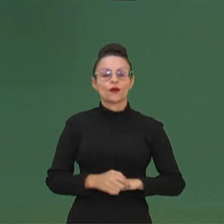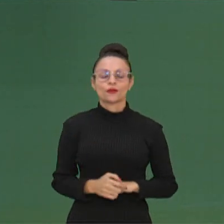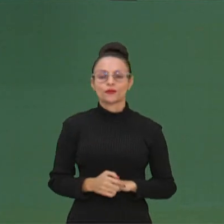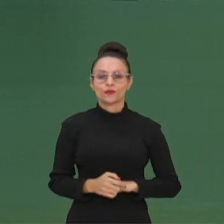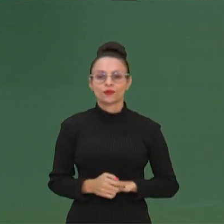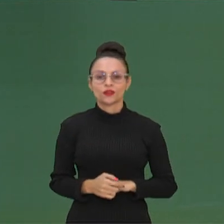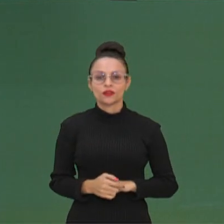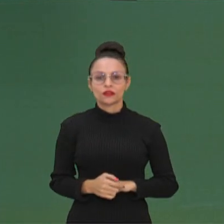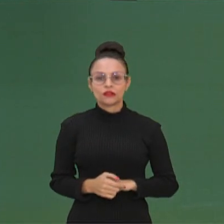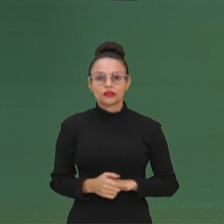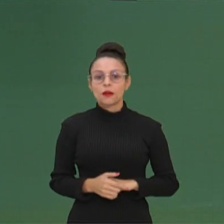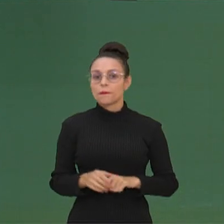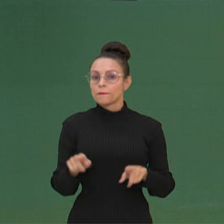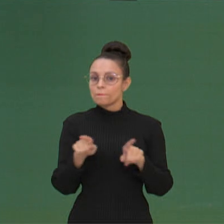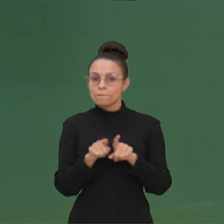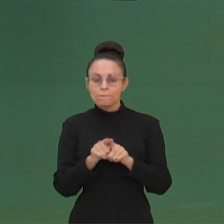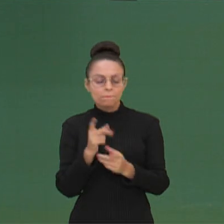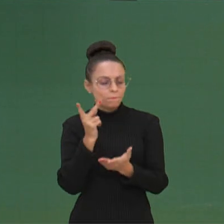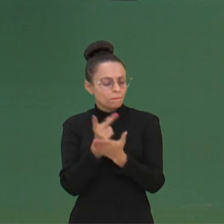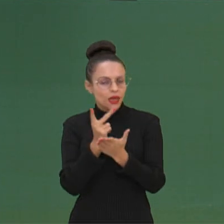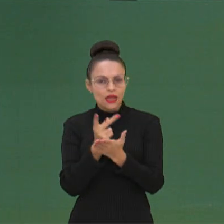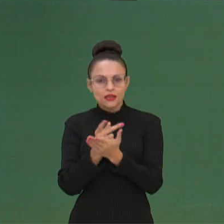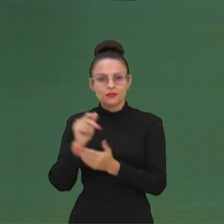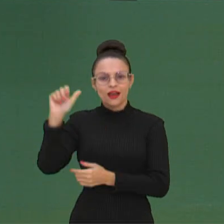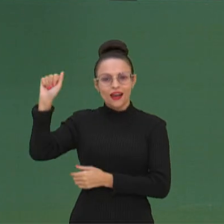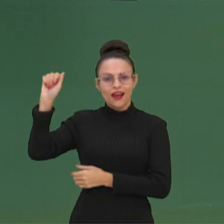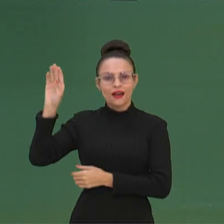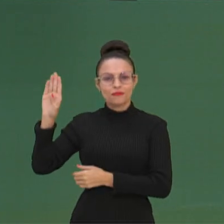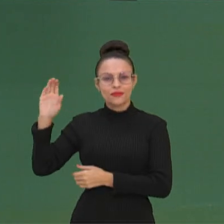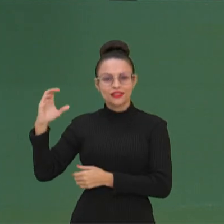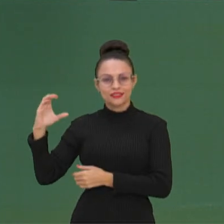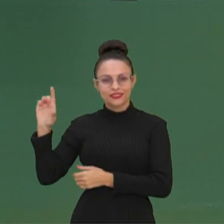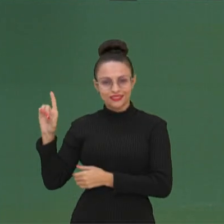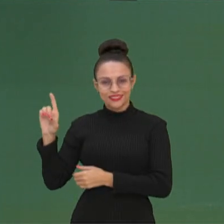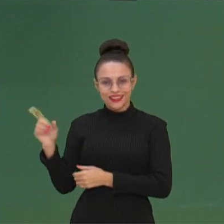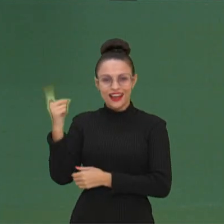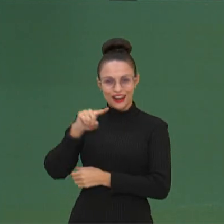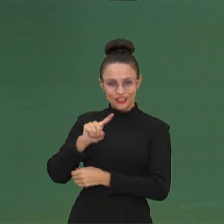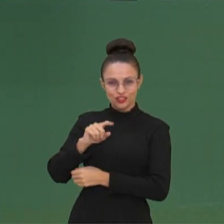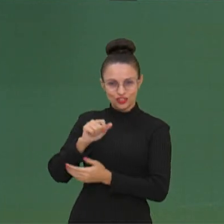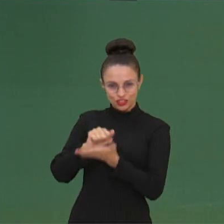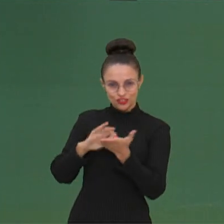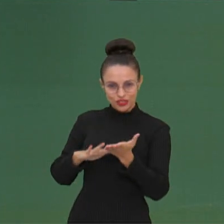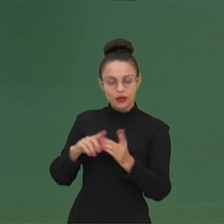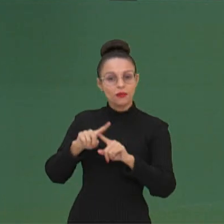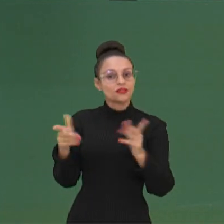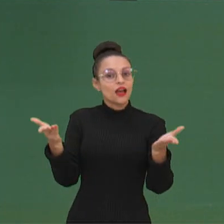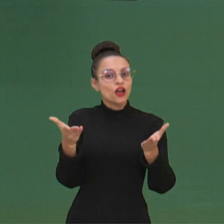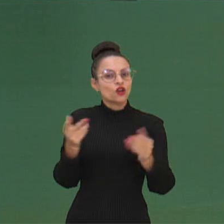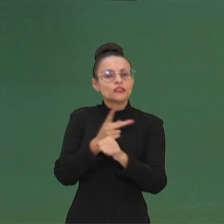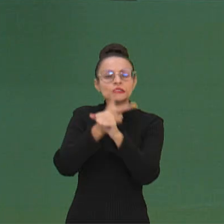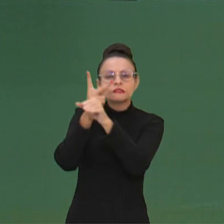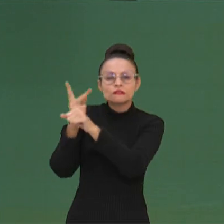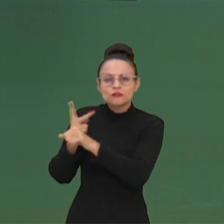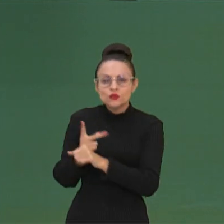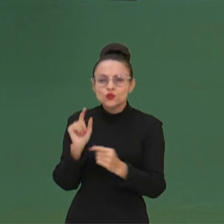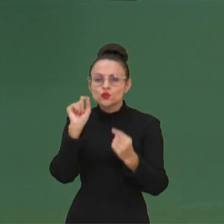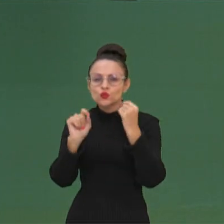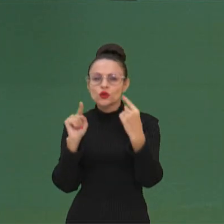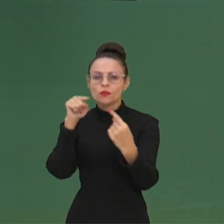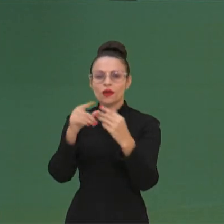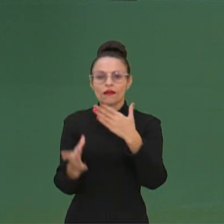para mostrar essa realidade, mesmo que seja dura, mesmo que seja ruim, mesmo que seja feia, tá?